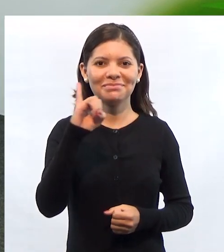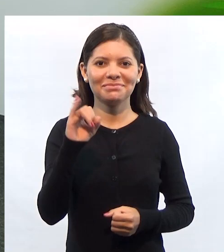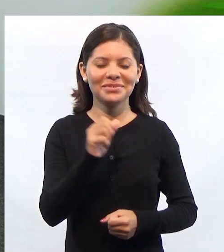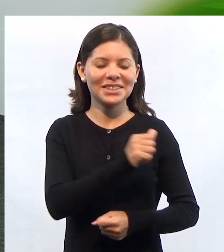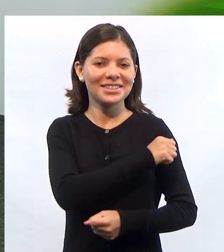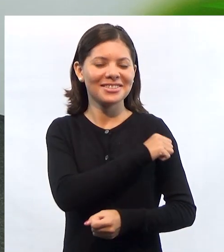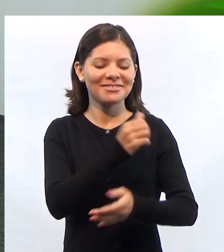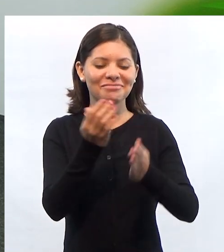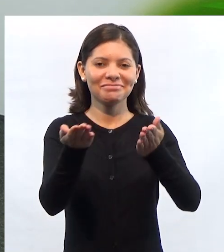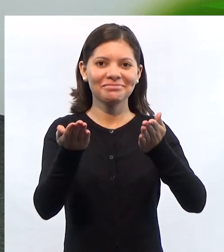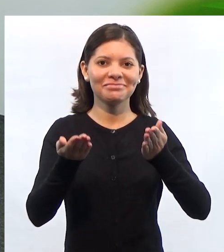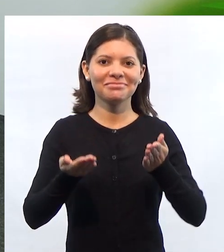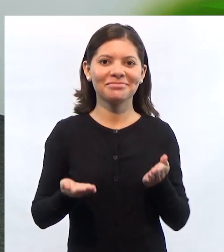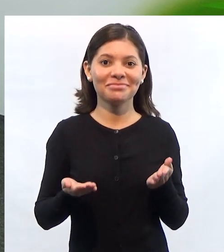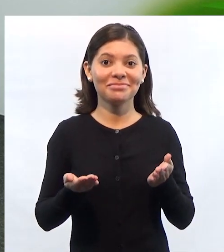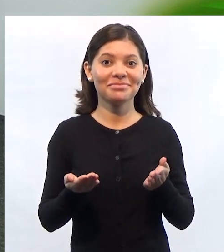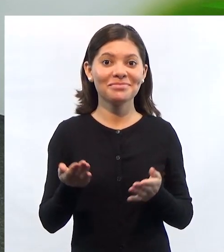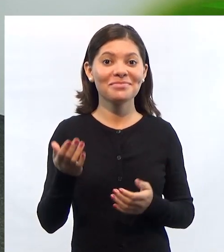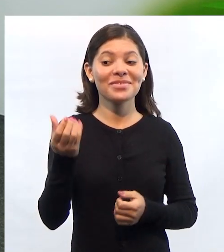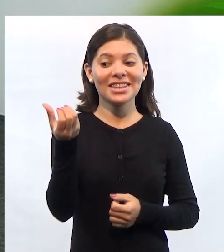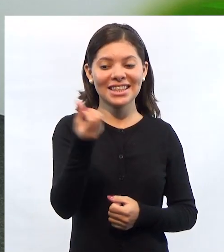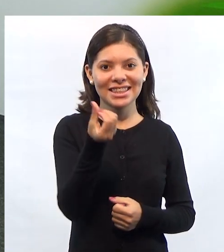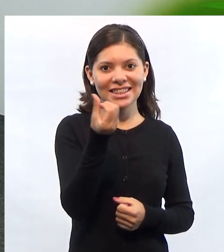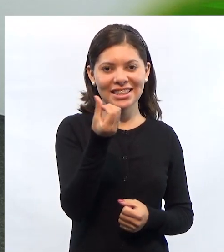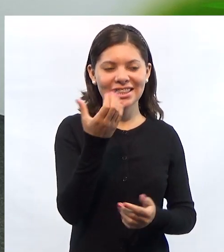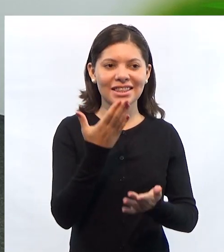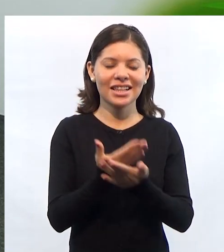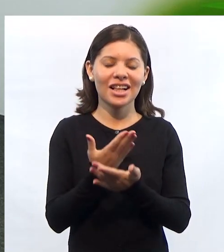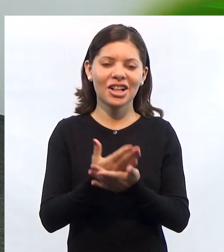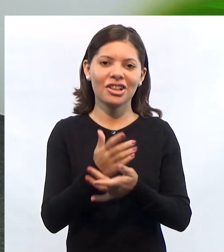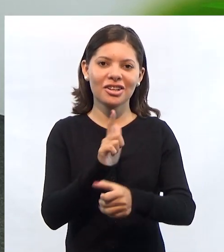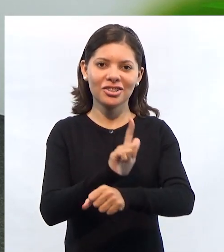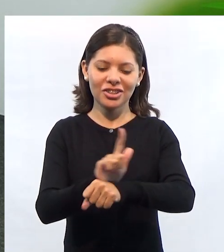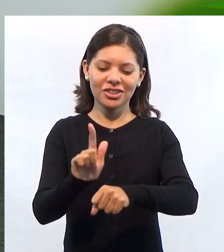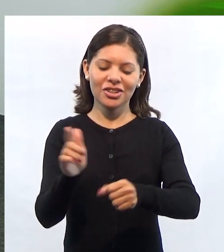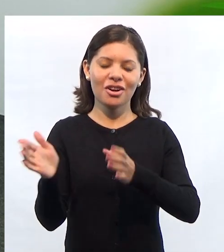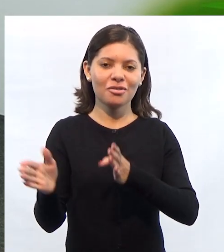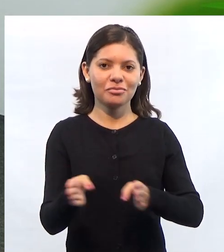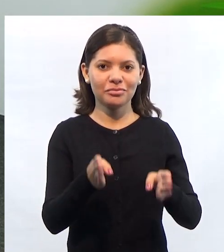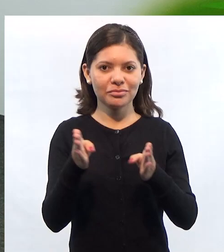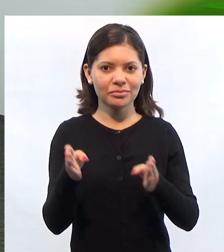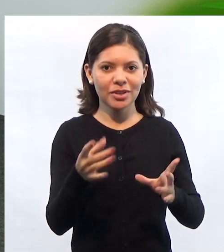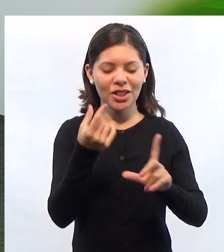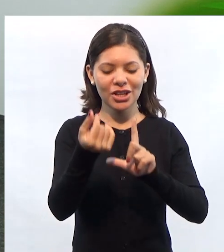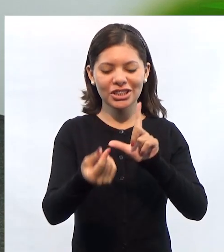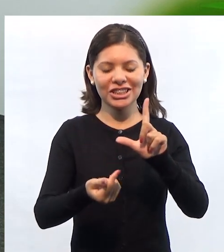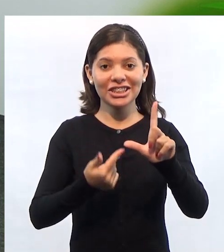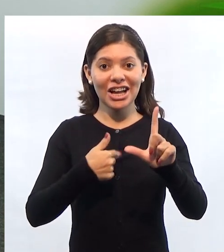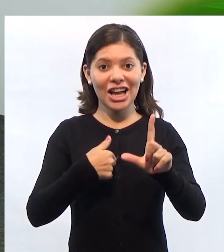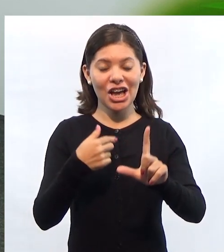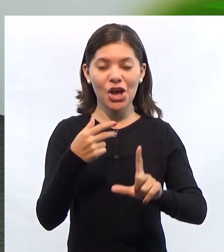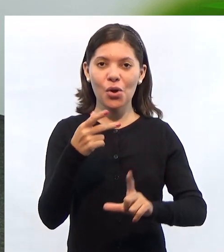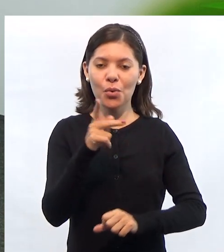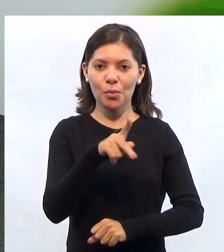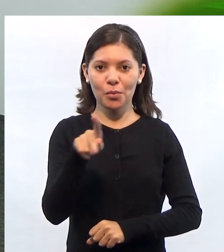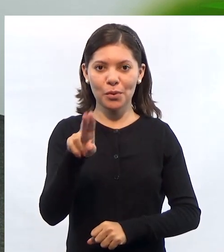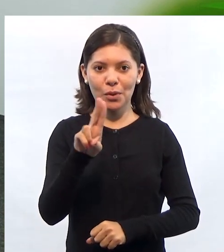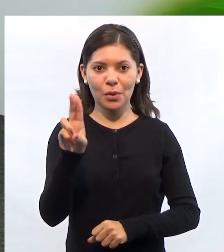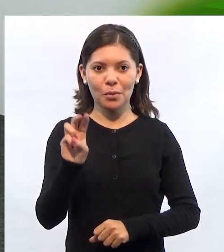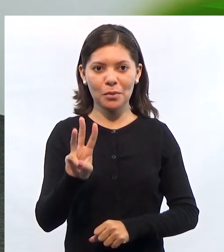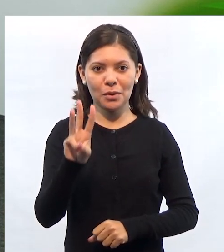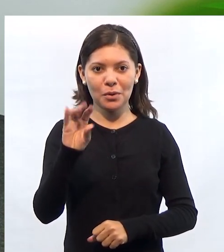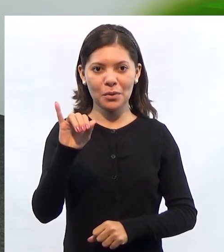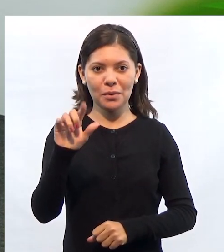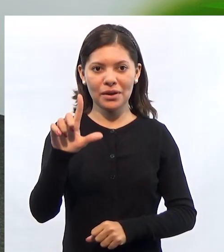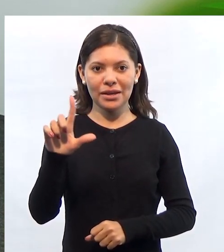Olá alunos sejam bem-vindos a nossa aula de gestão da produção e logística eu sou o professor Willis